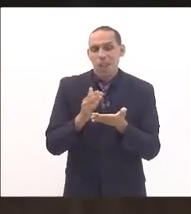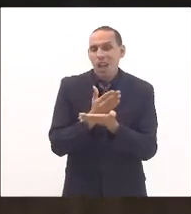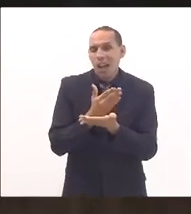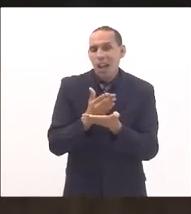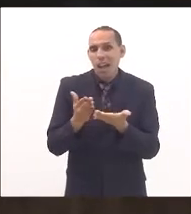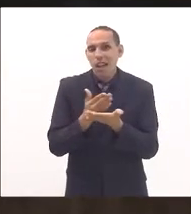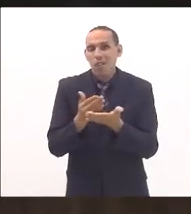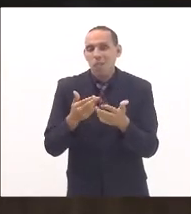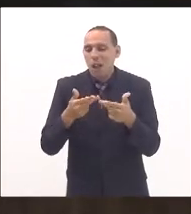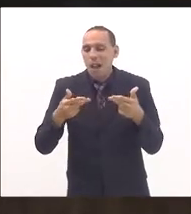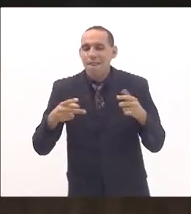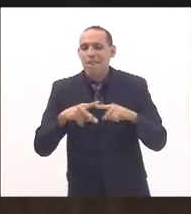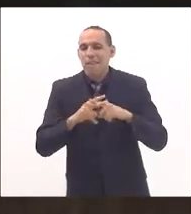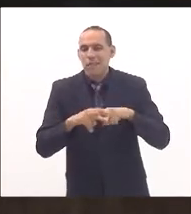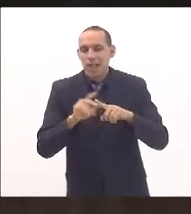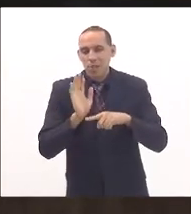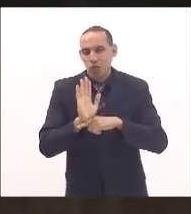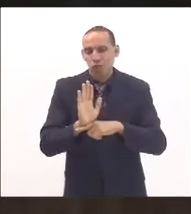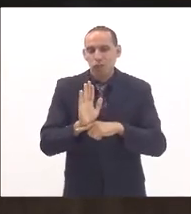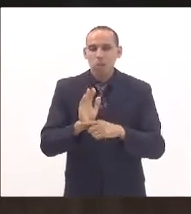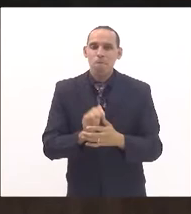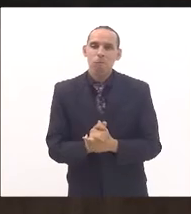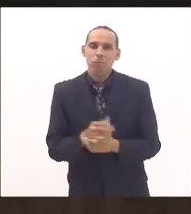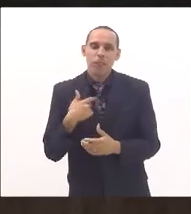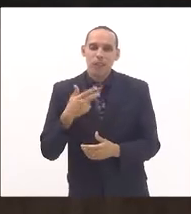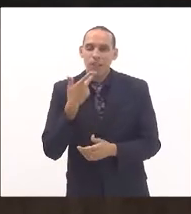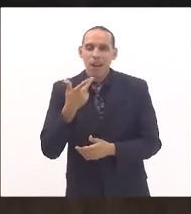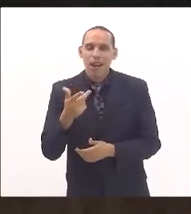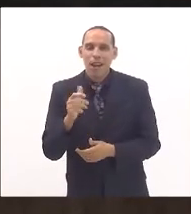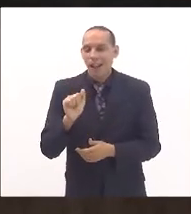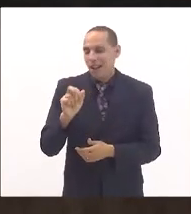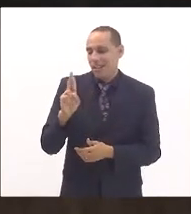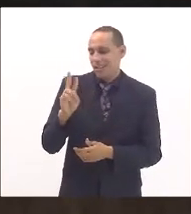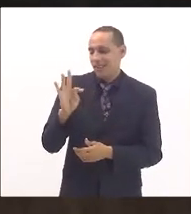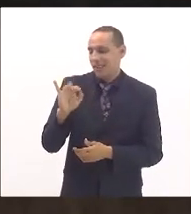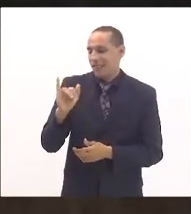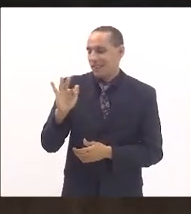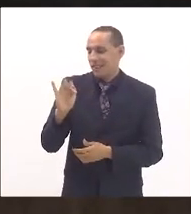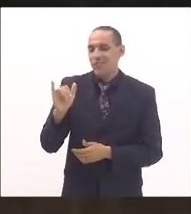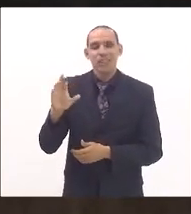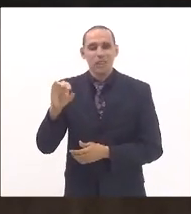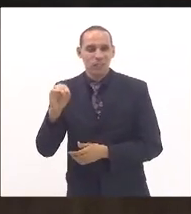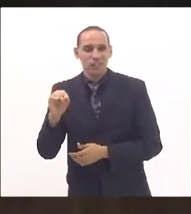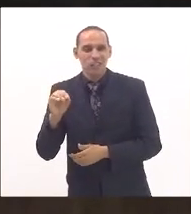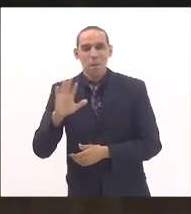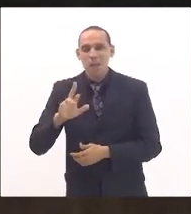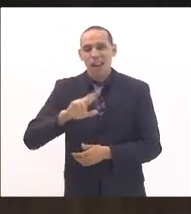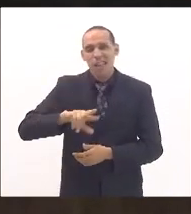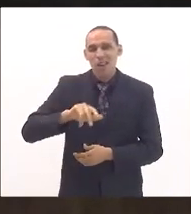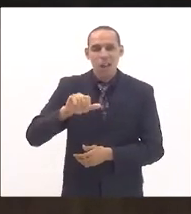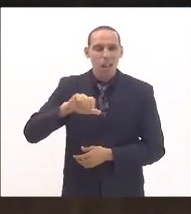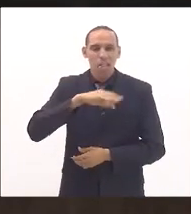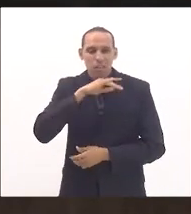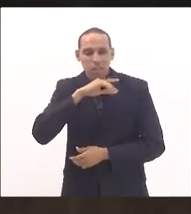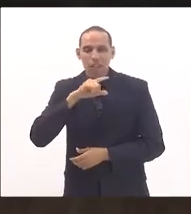determinados dispositivos. Eu ia usar a palavra artifício, mas não é pejorativo. Determinados dispositivos. A sua discussão está coberta